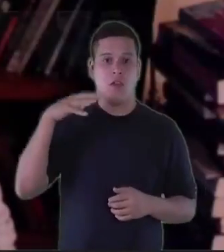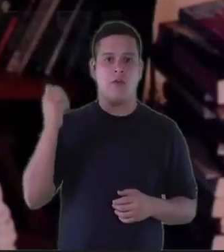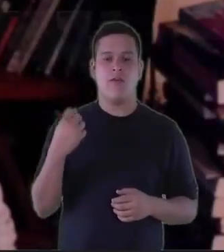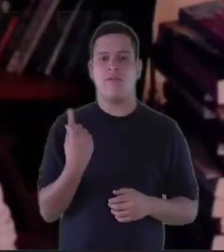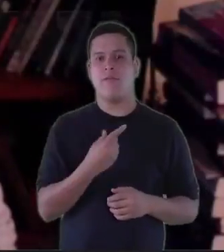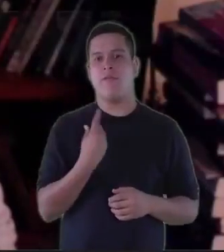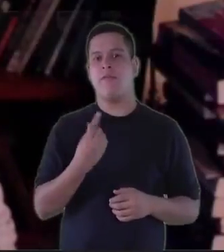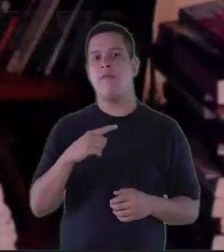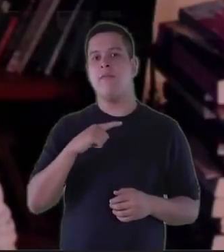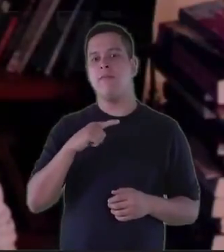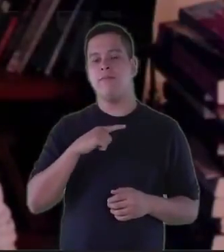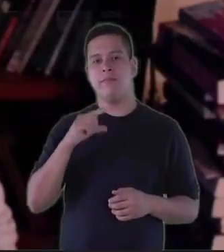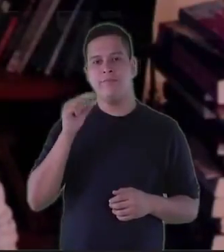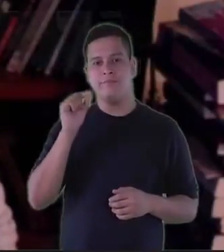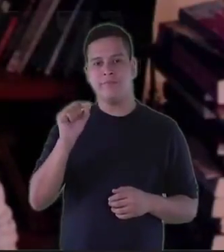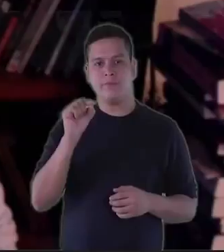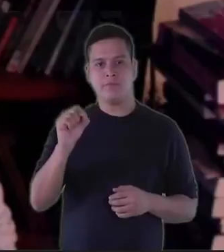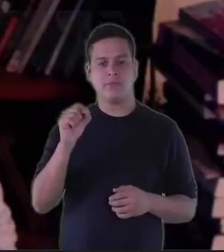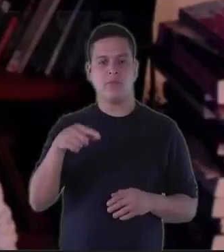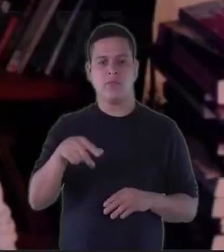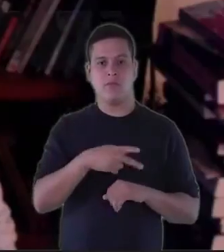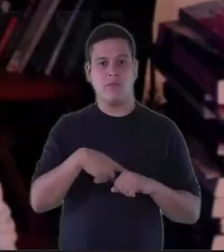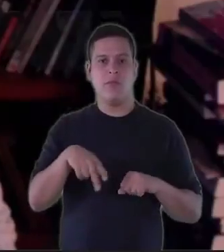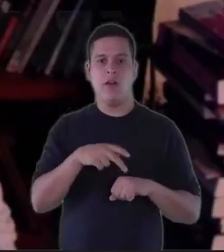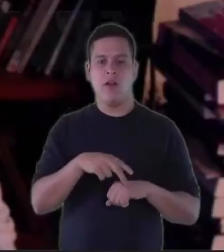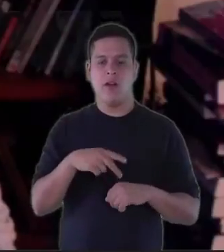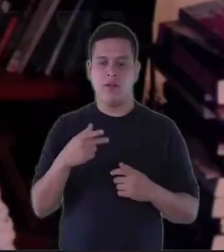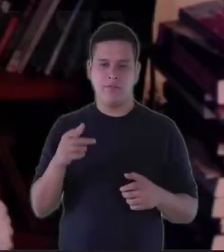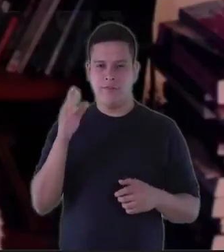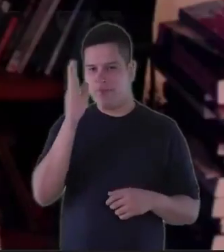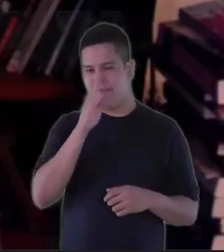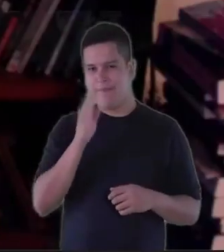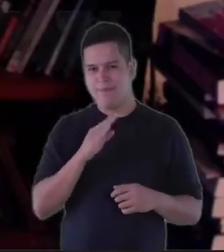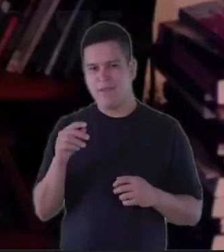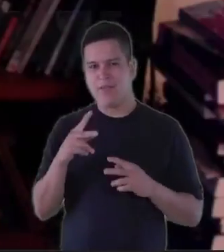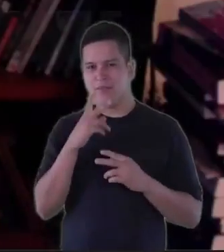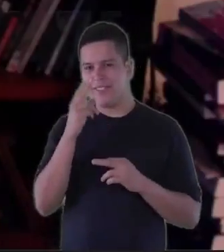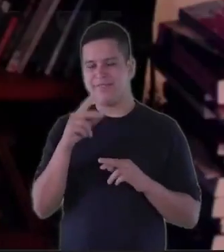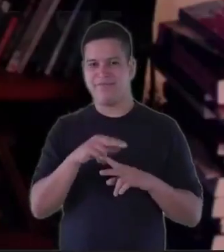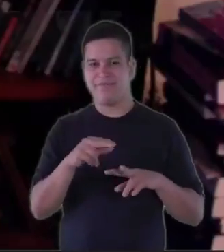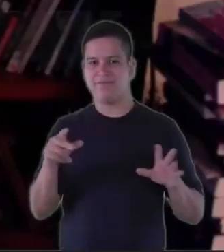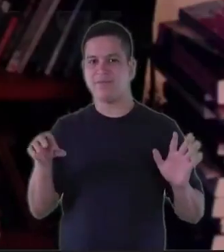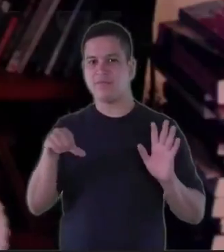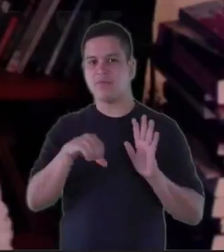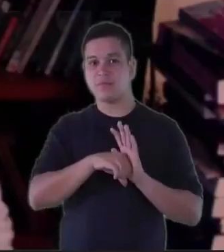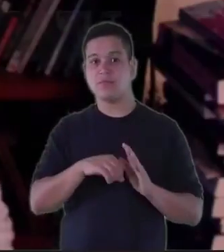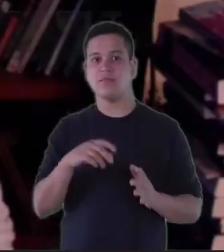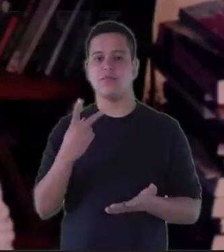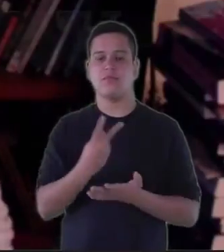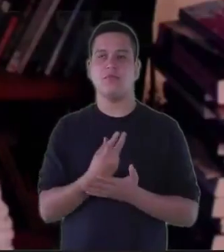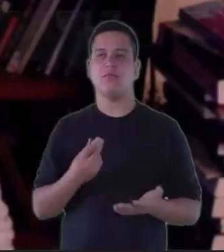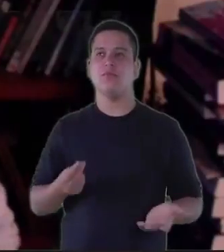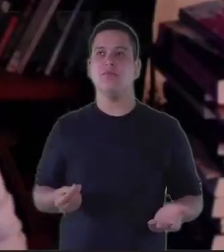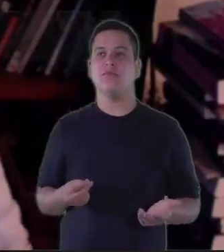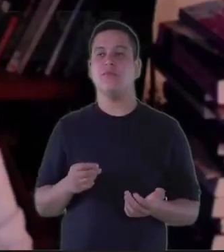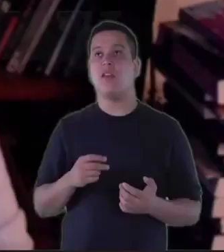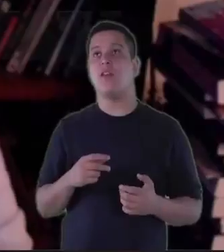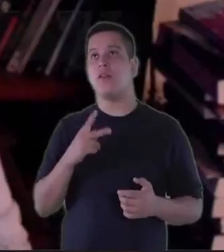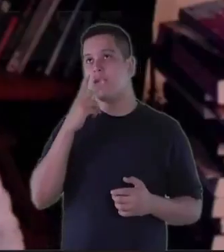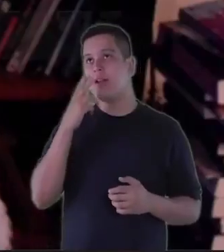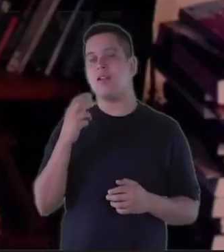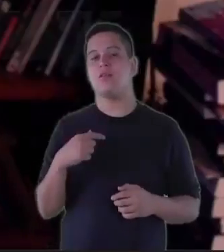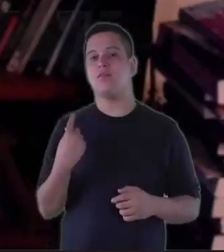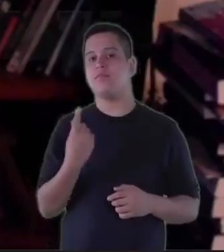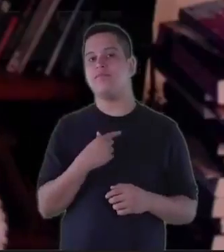tem, até por esse país tão violento, né, e tão cheio de crimes que a gente vive, a gente tem que fazer uma